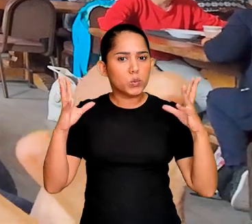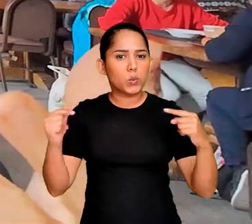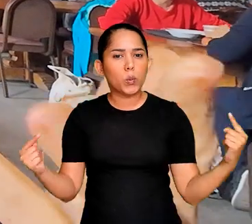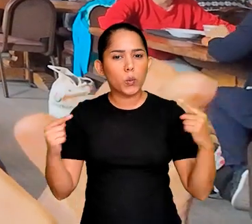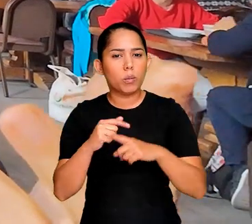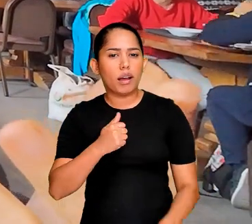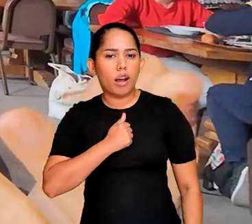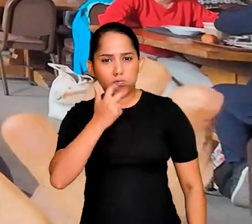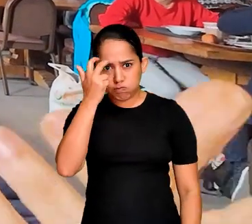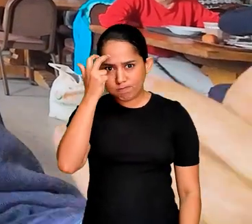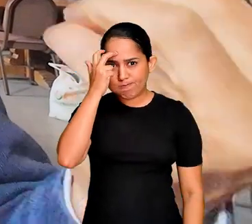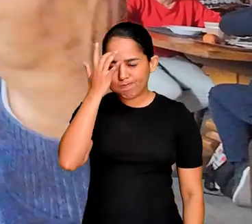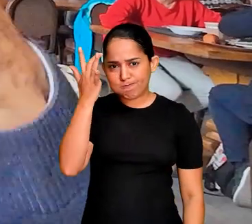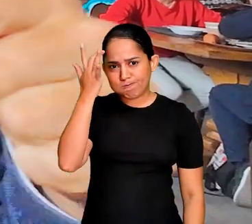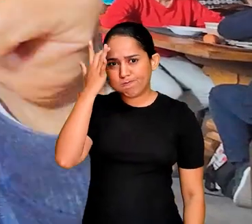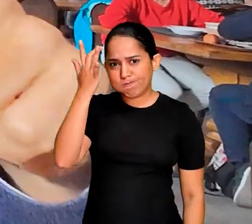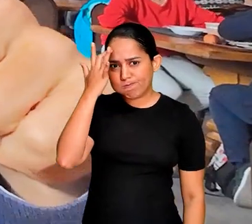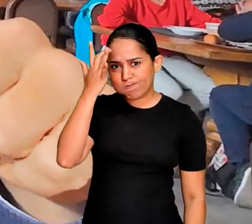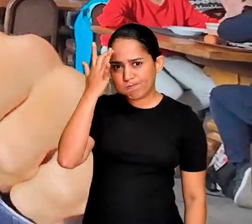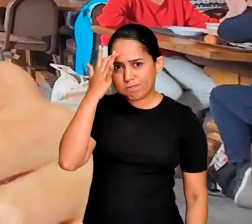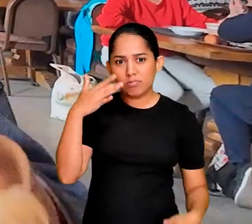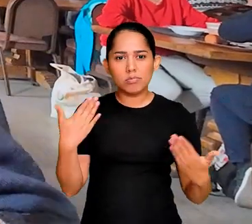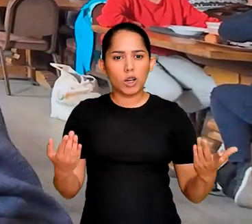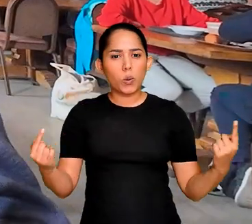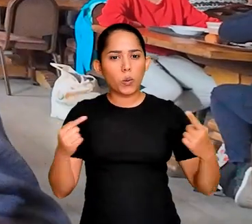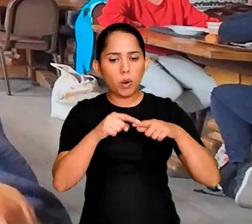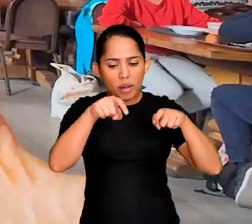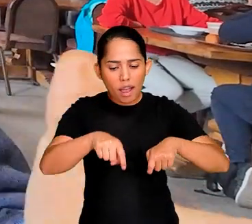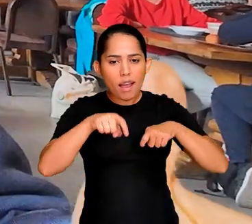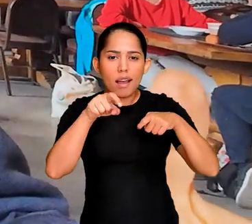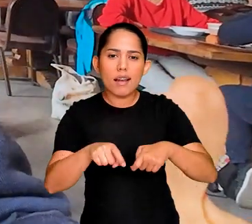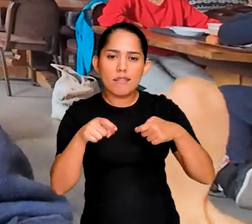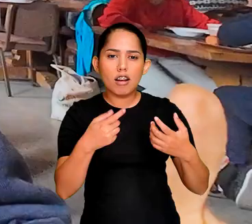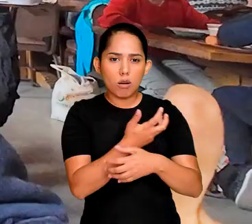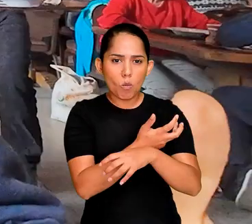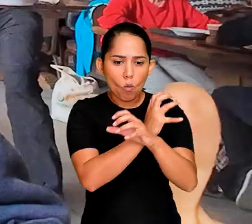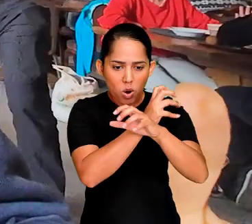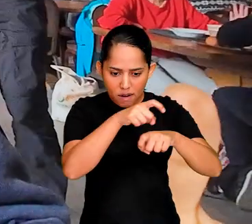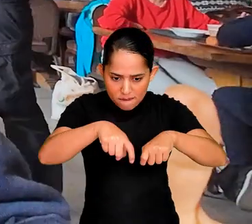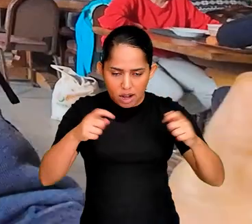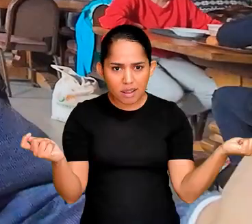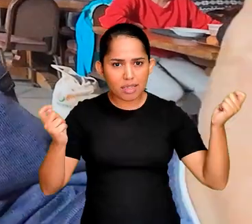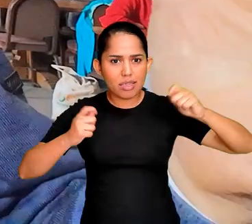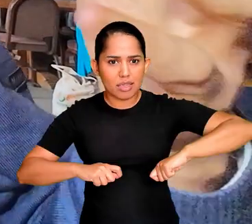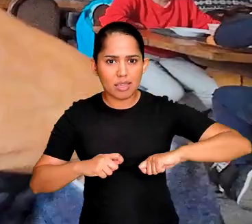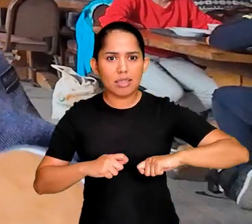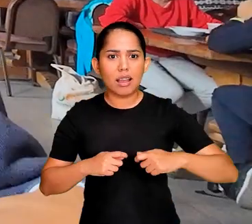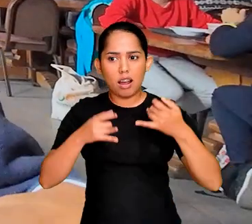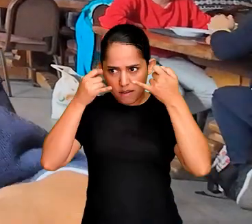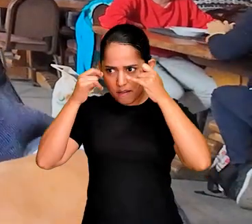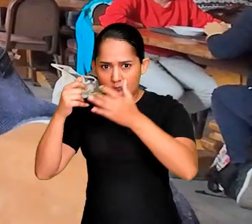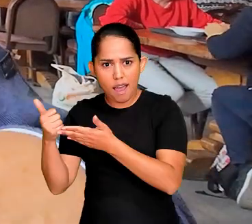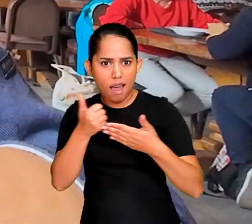with everyone, and anthroposophy, and that enabled him to actually do a farm in the desert,